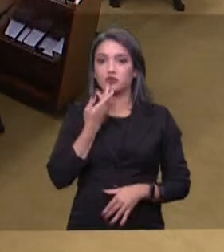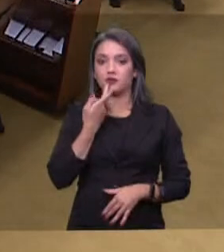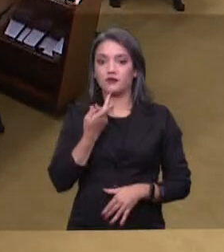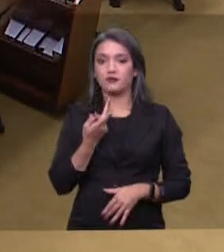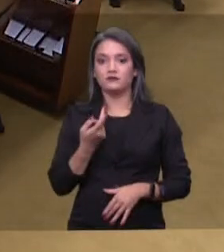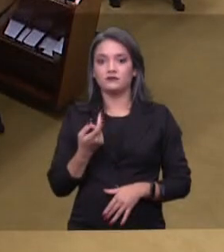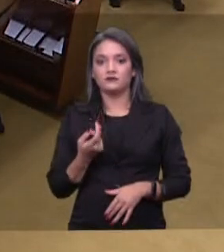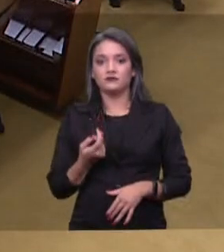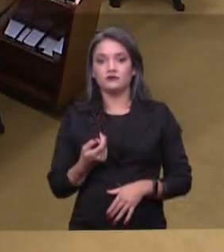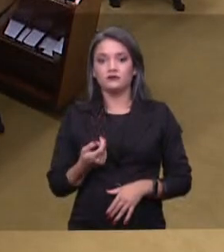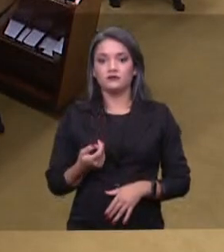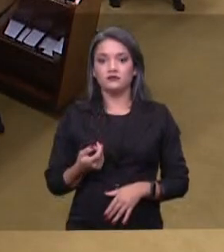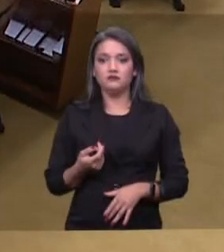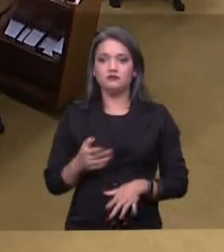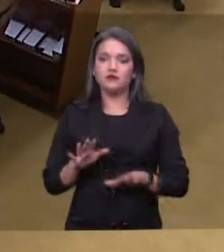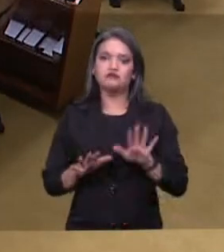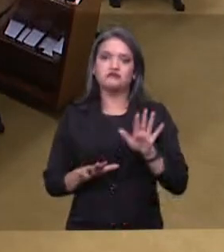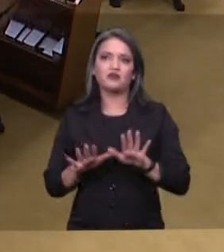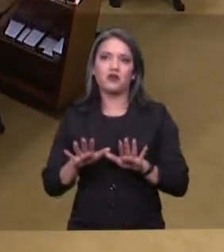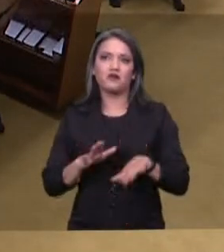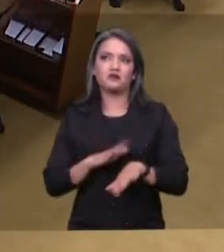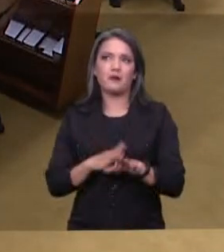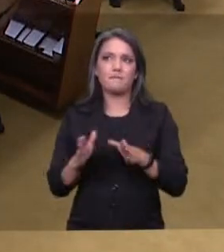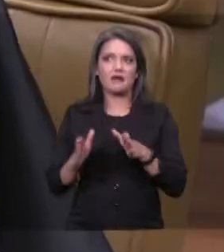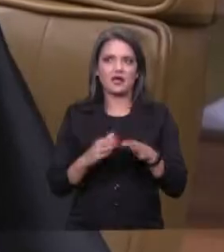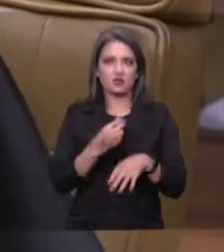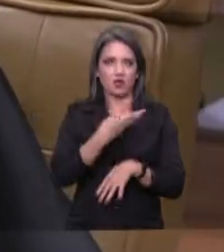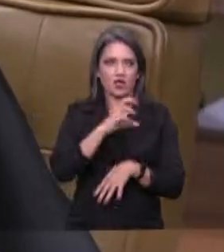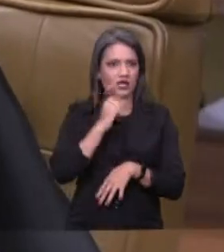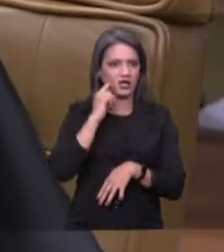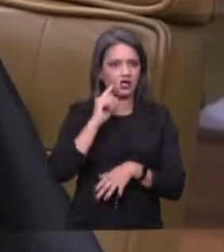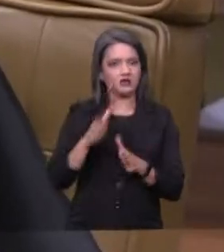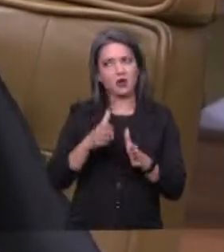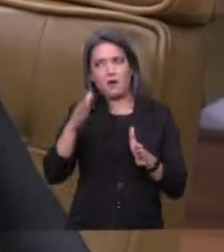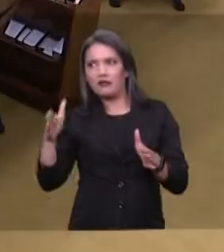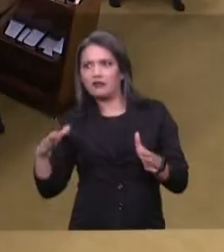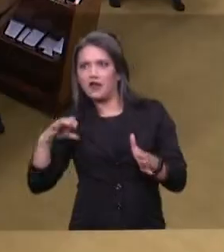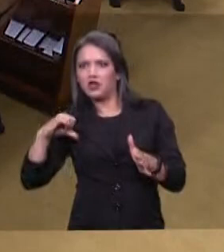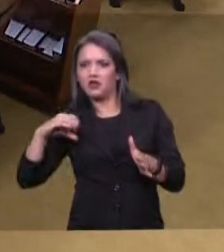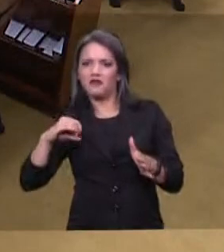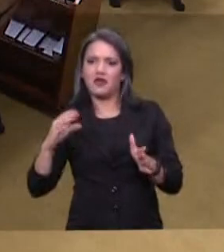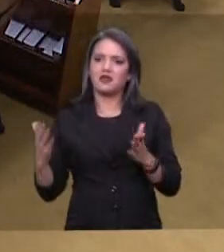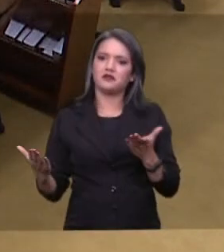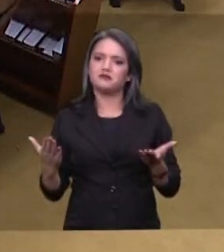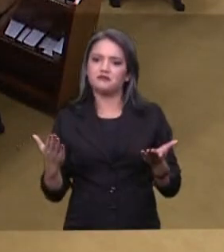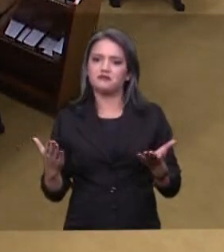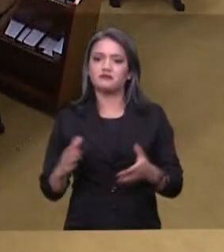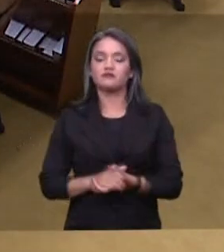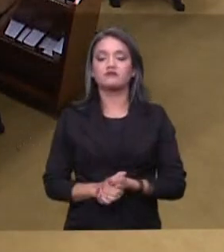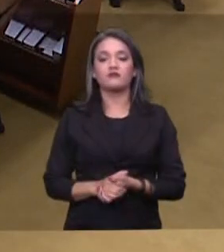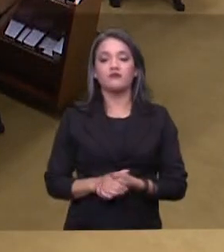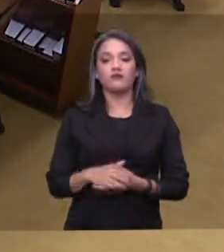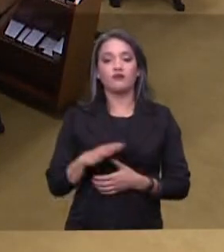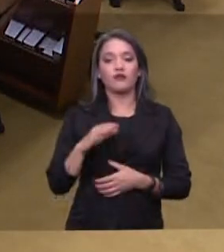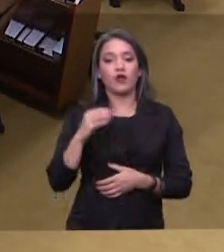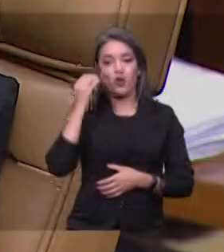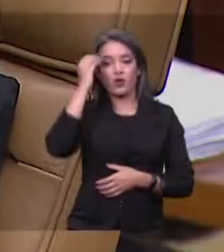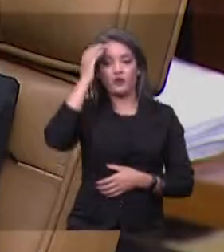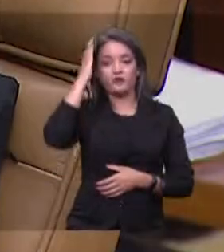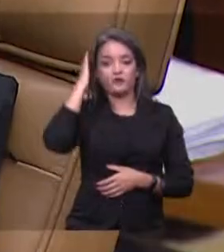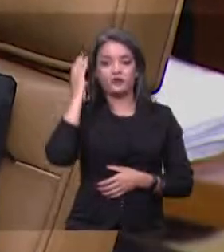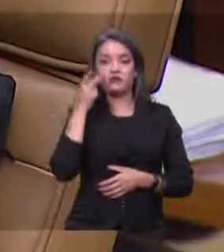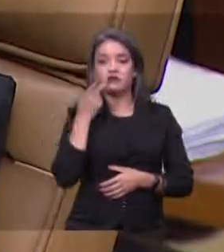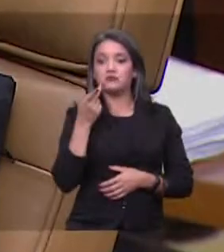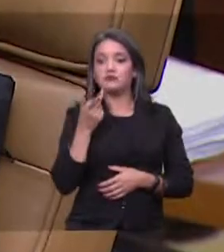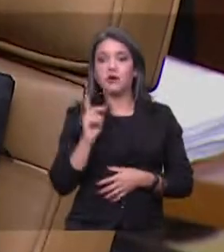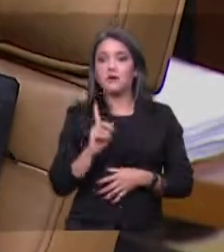talvez estender um pouco mais esse prazo para 90 dias, algo assim. Bom, como Vossa Excelência, eu não toquei, porque eu deixei a